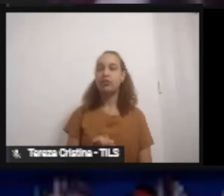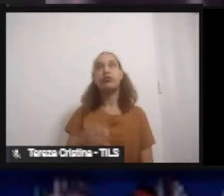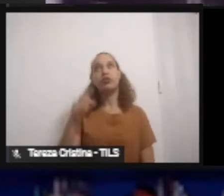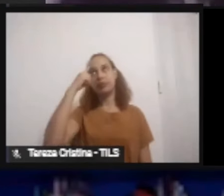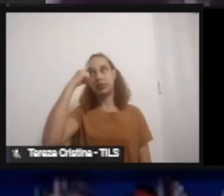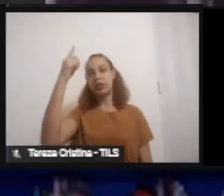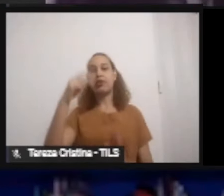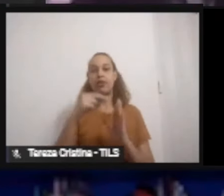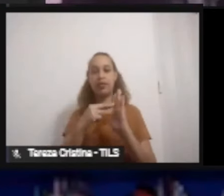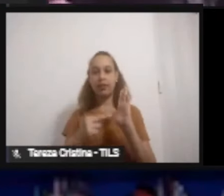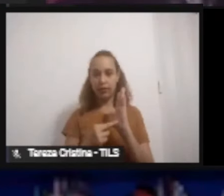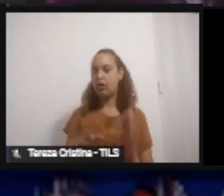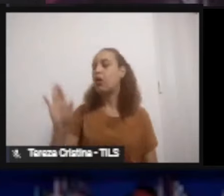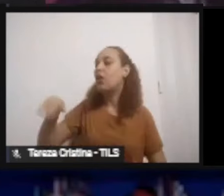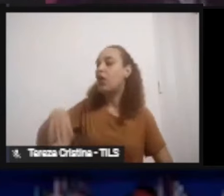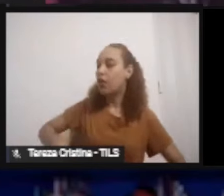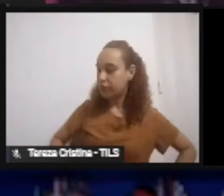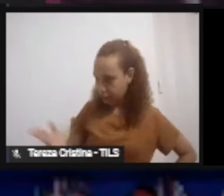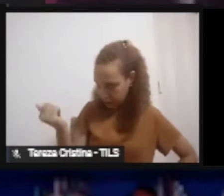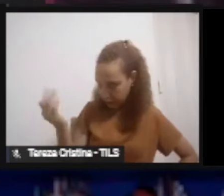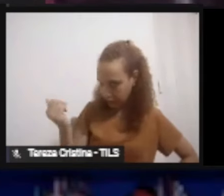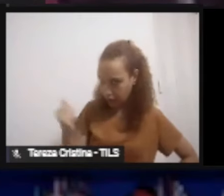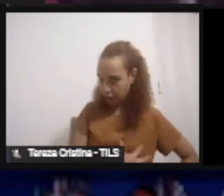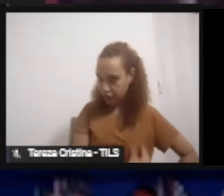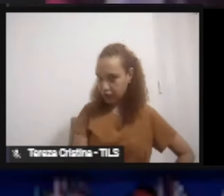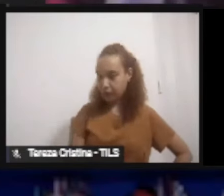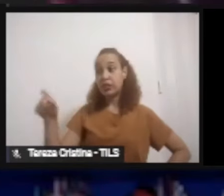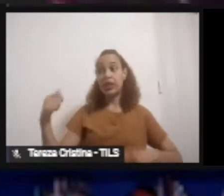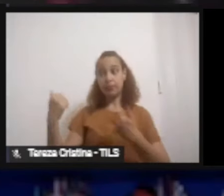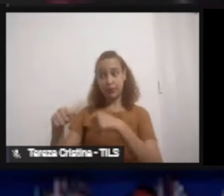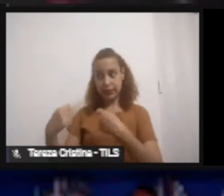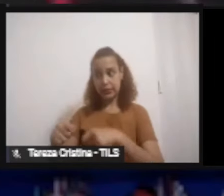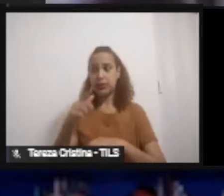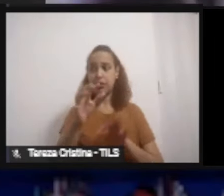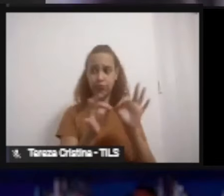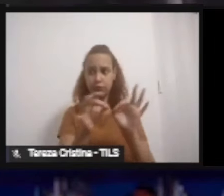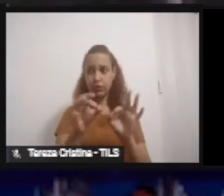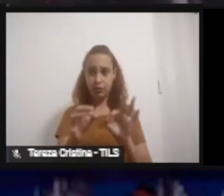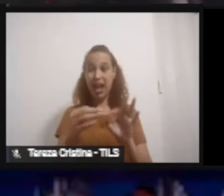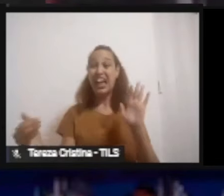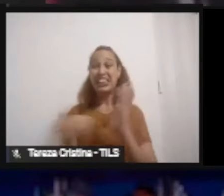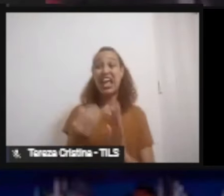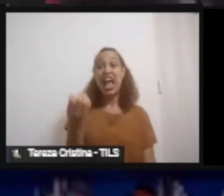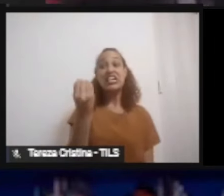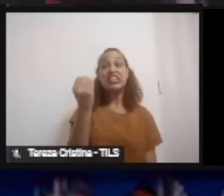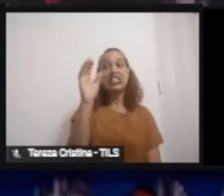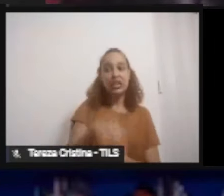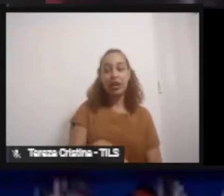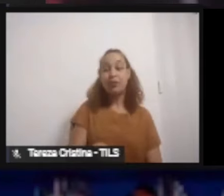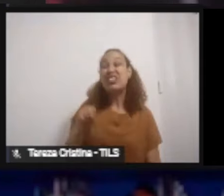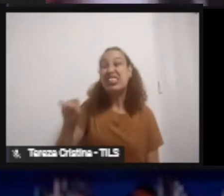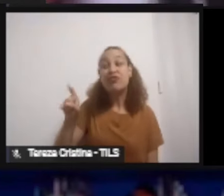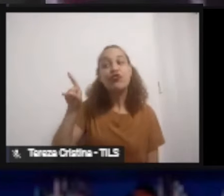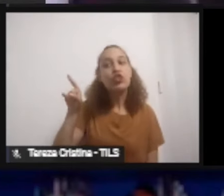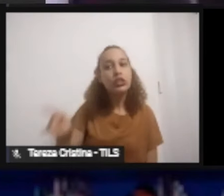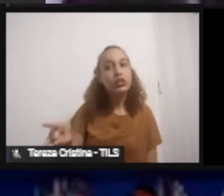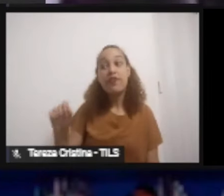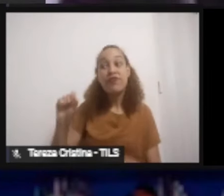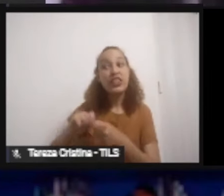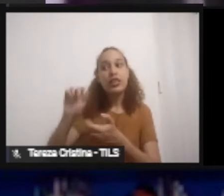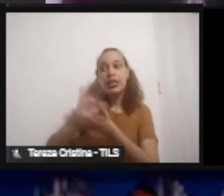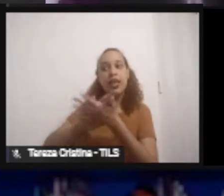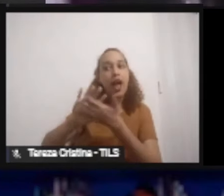assim. Filho, ó, você tem que fazer a tarefa, tá? Antes das 6. Só que se você não fizer, cara, aí não